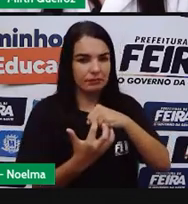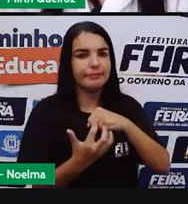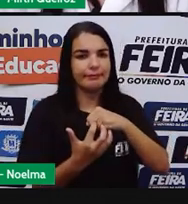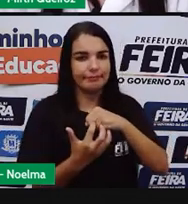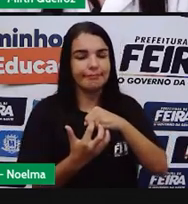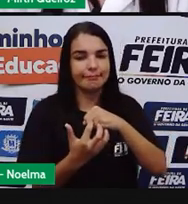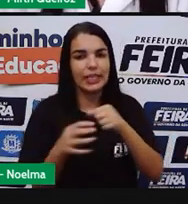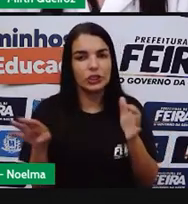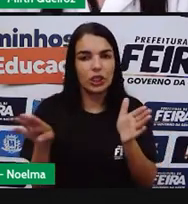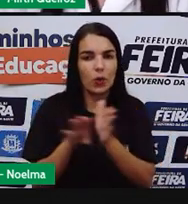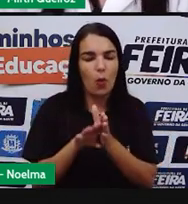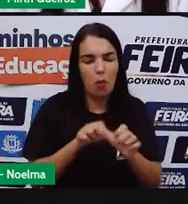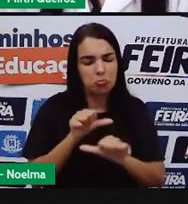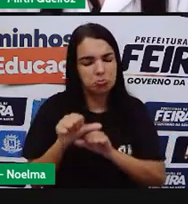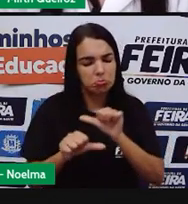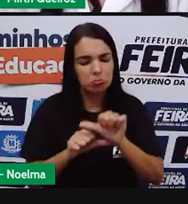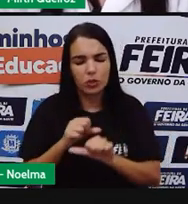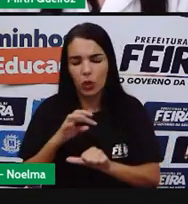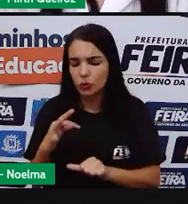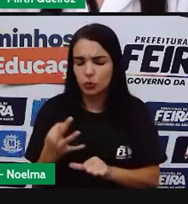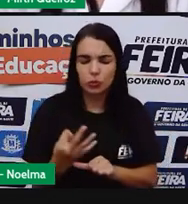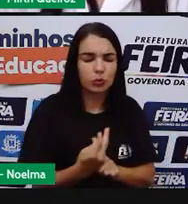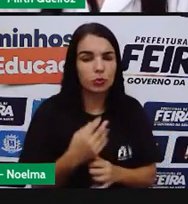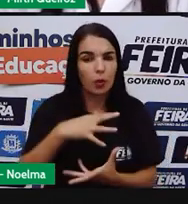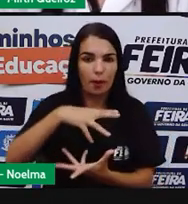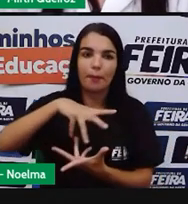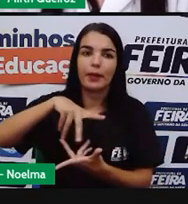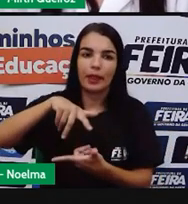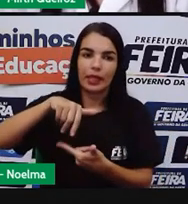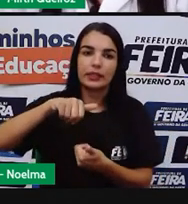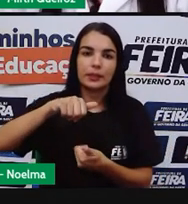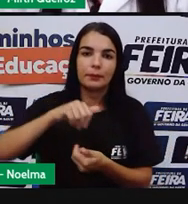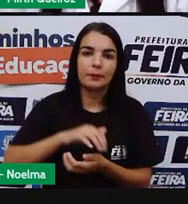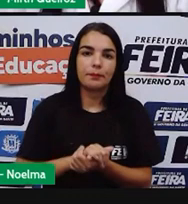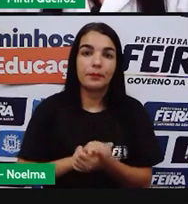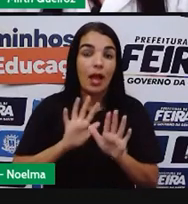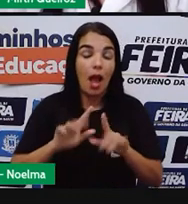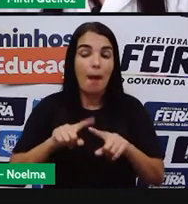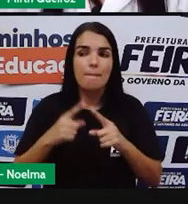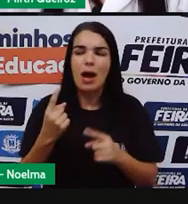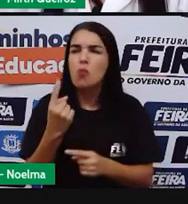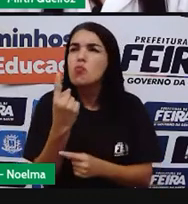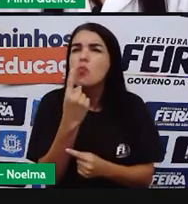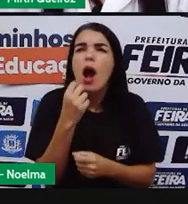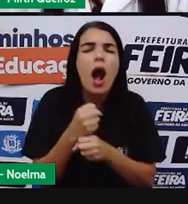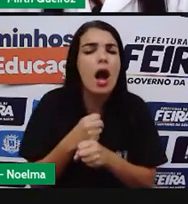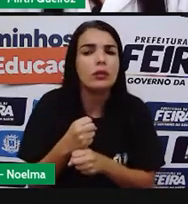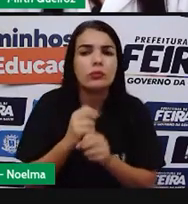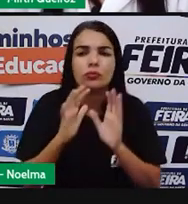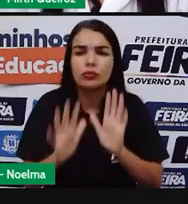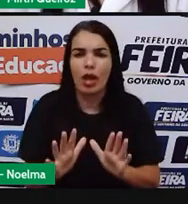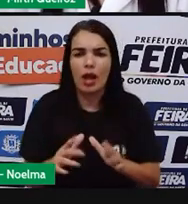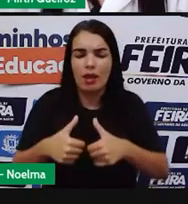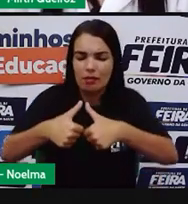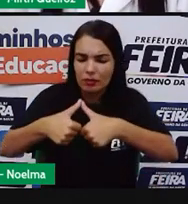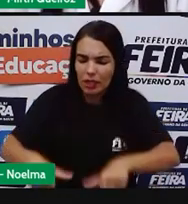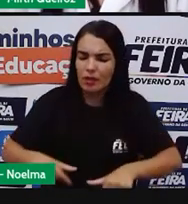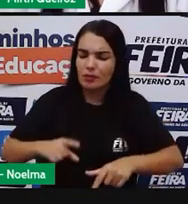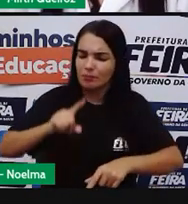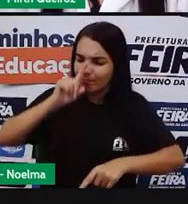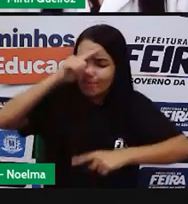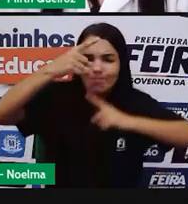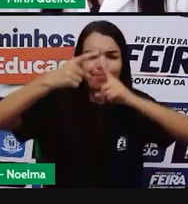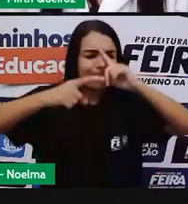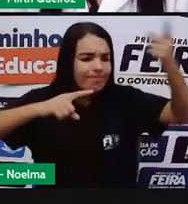que veio e mudou todo o contexto e a dinâmica do nosso planeta. Mais de um ano em que estamos nos reinventando